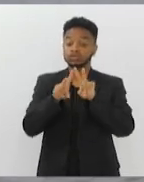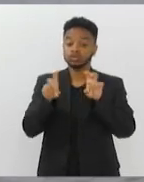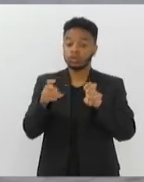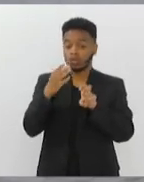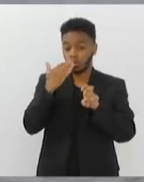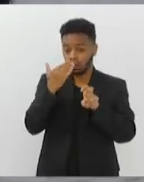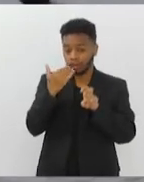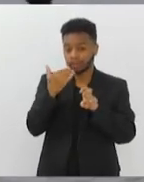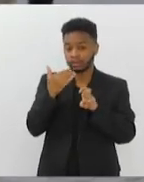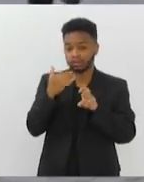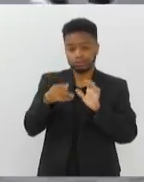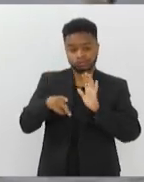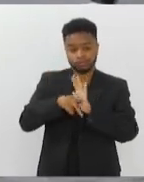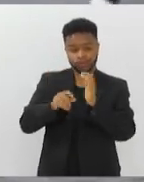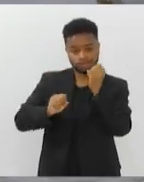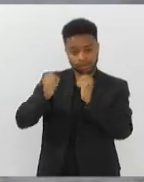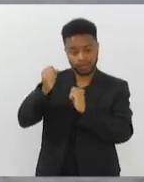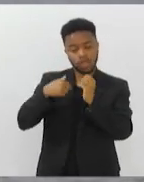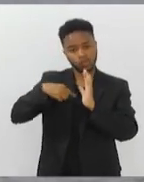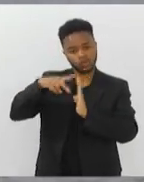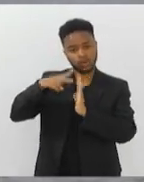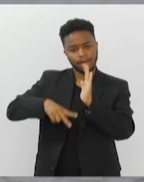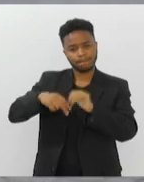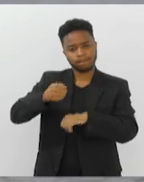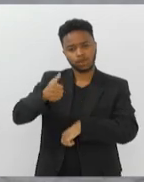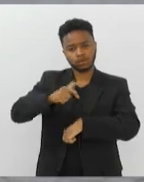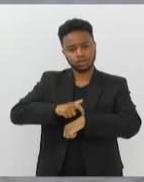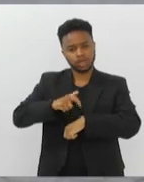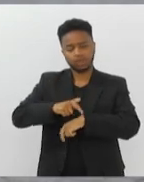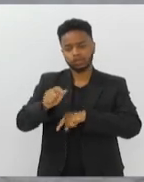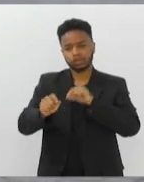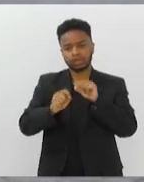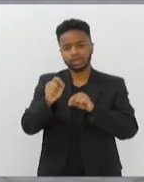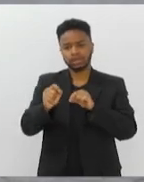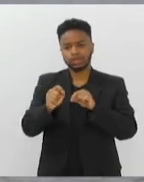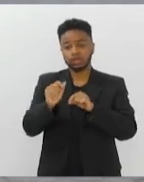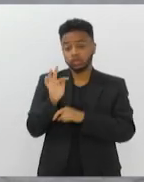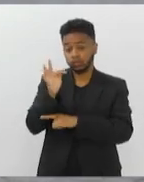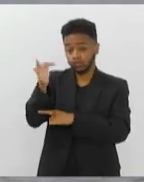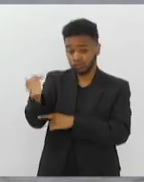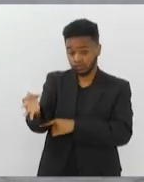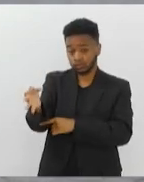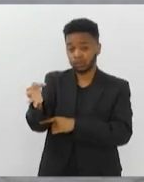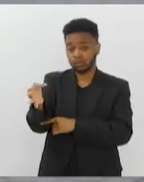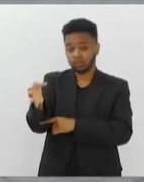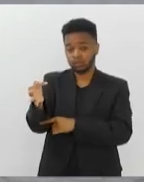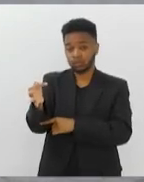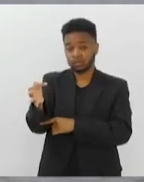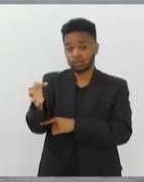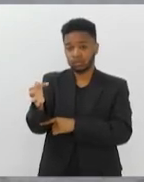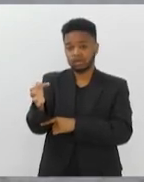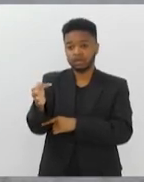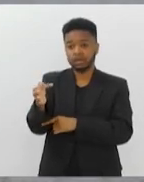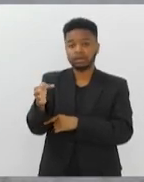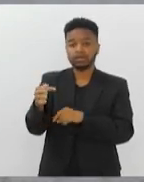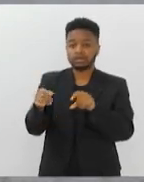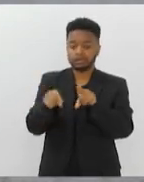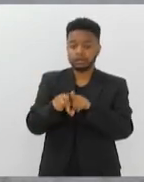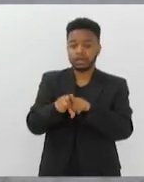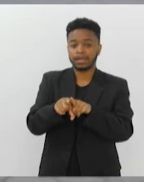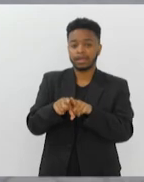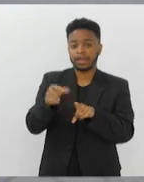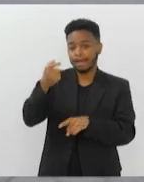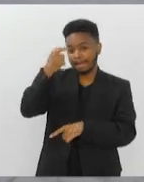processados, né? Eu até li recentemente que faz, lá no futuro, muito mal à própria mente da pessoa, o que